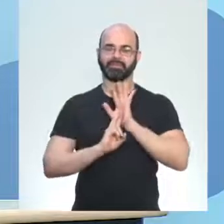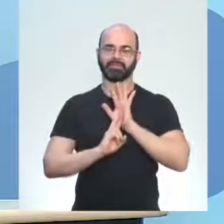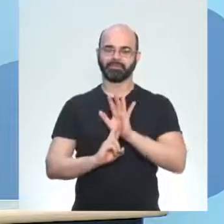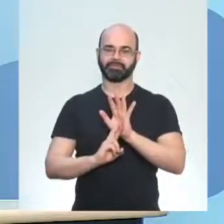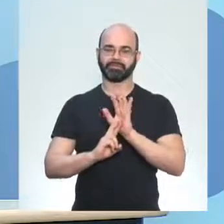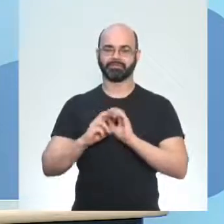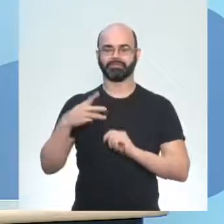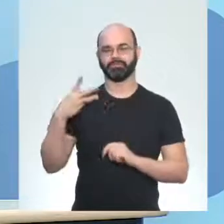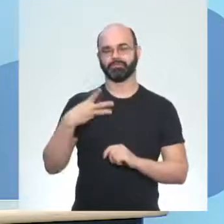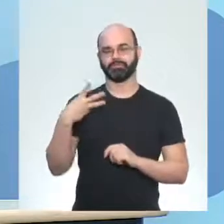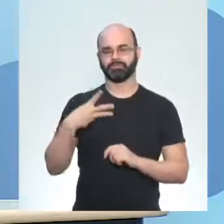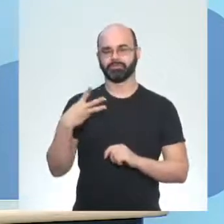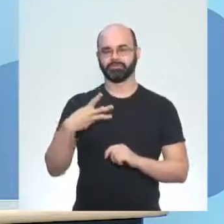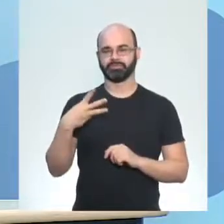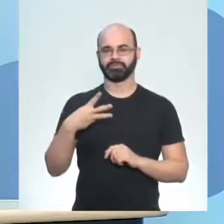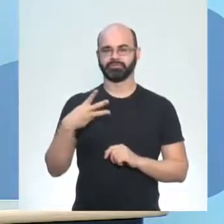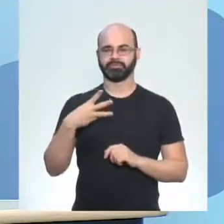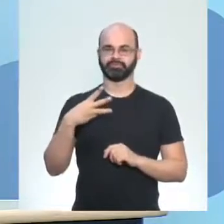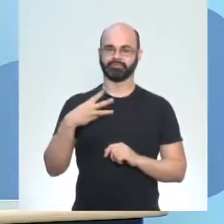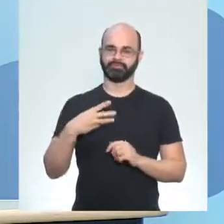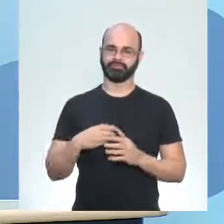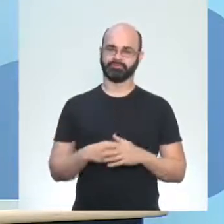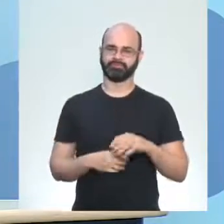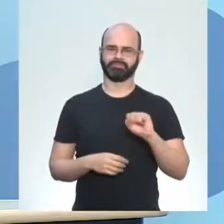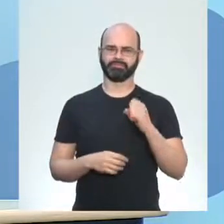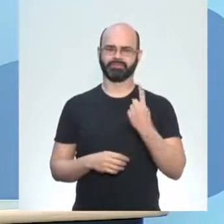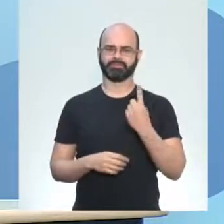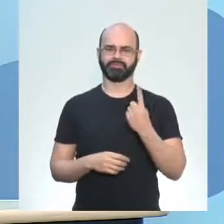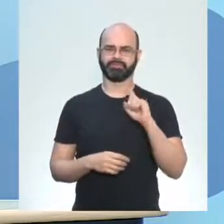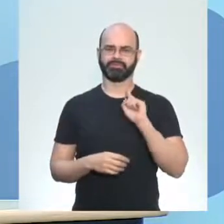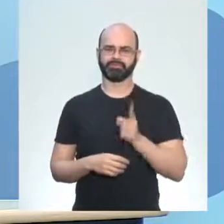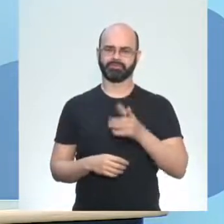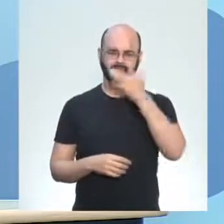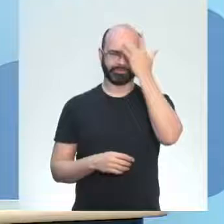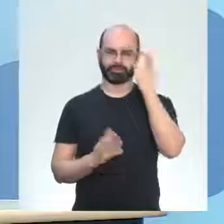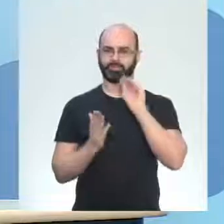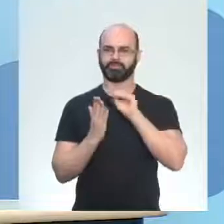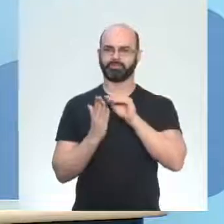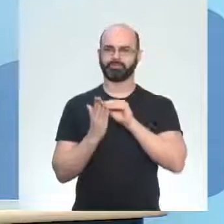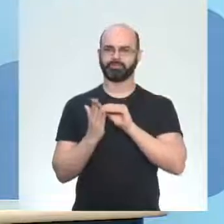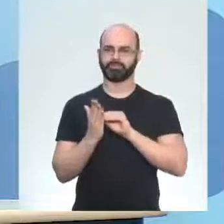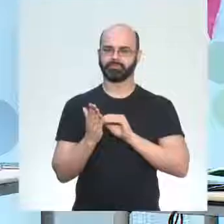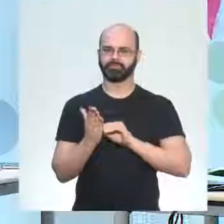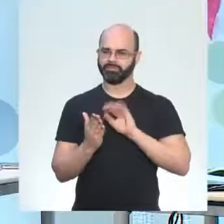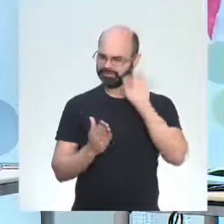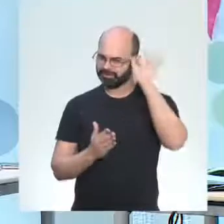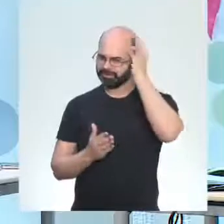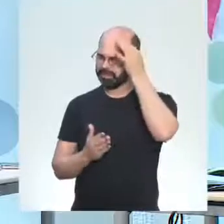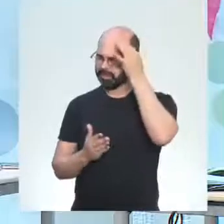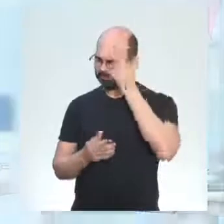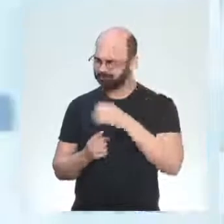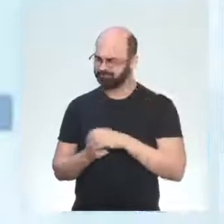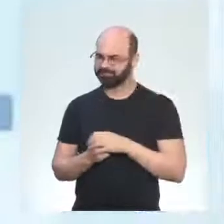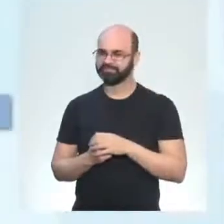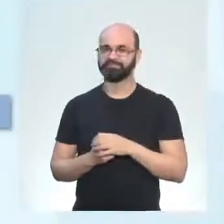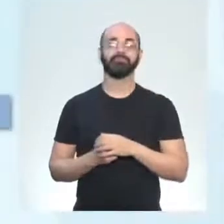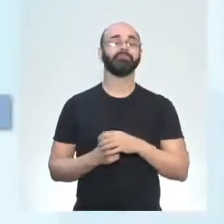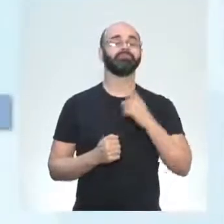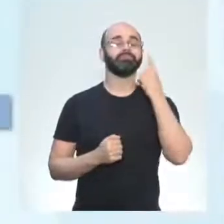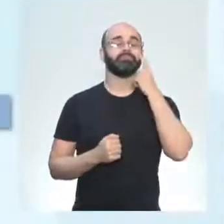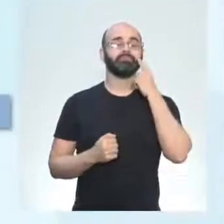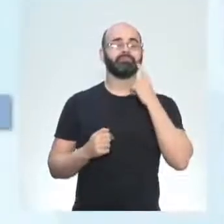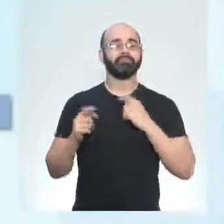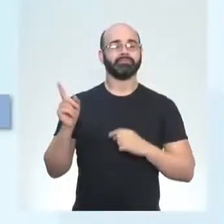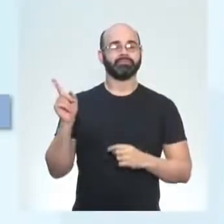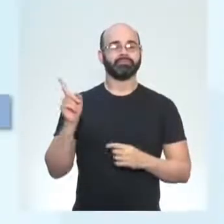que pode representar como cúbico. 81 mil já colocando aqui, Tony. Já? É isso mesmo? Vamos ver isso então? Olha só, é isso mesmo, né? Bem